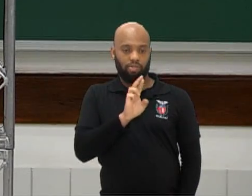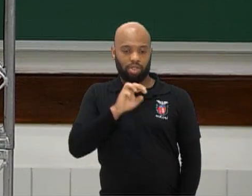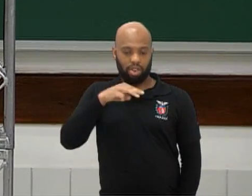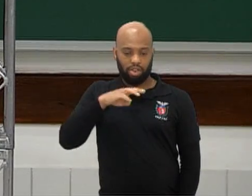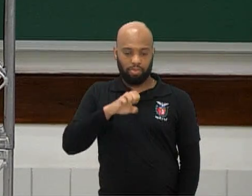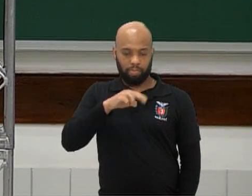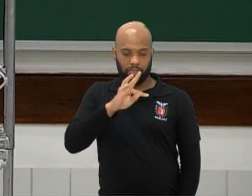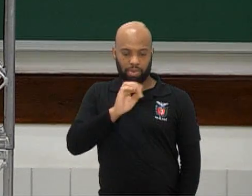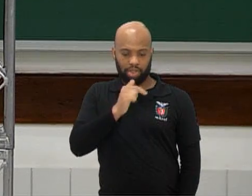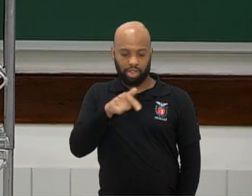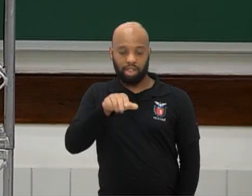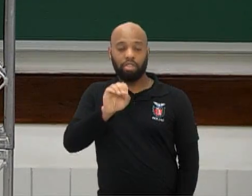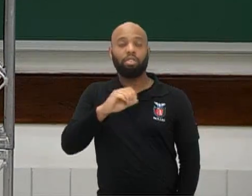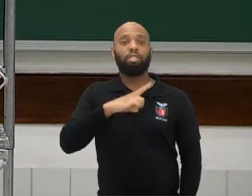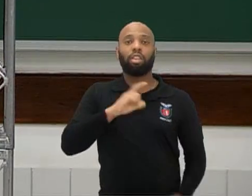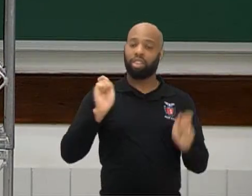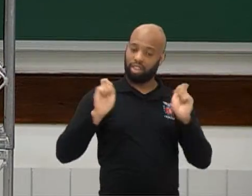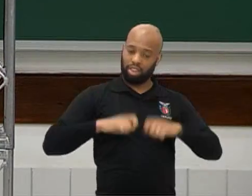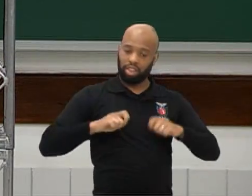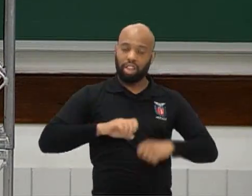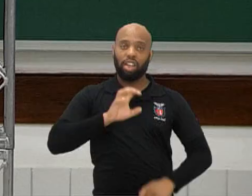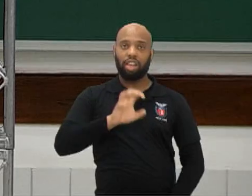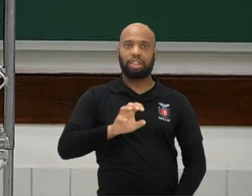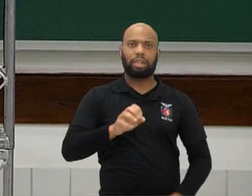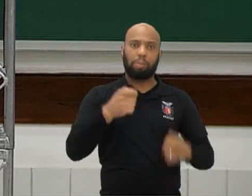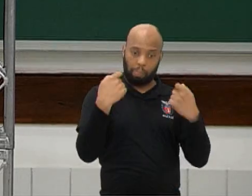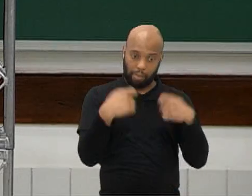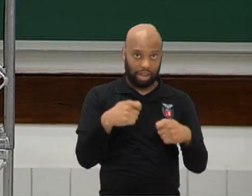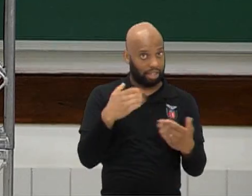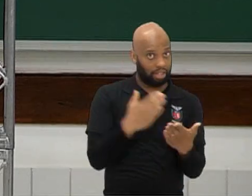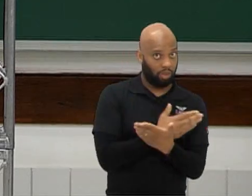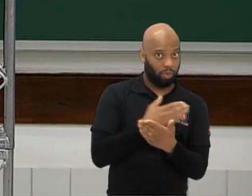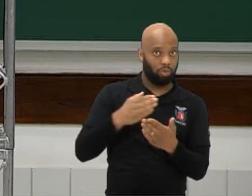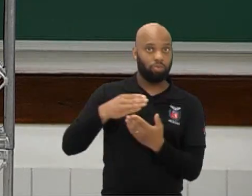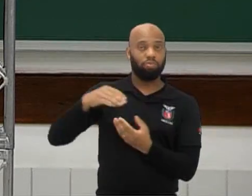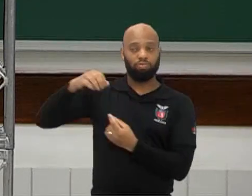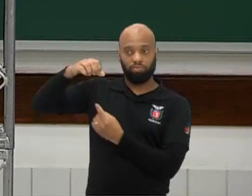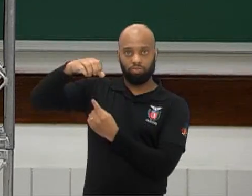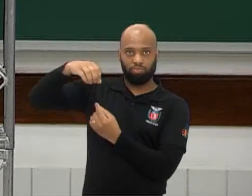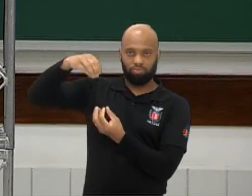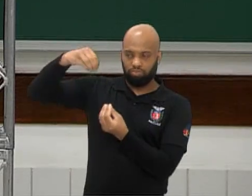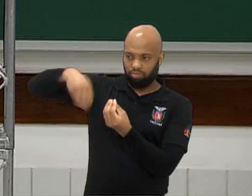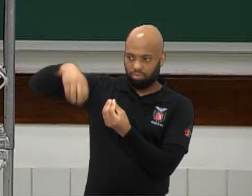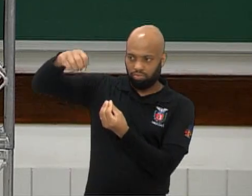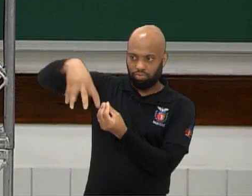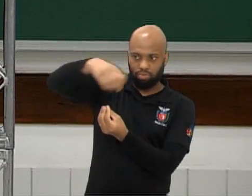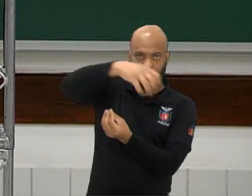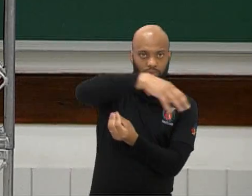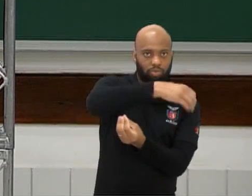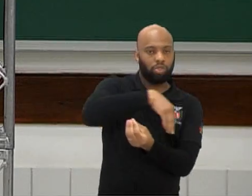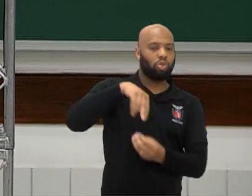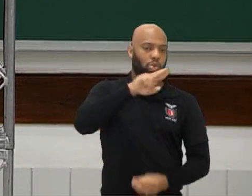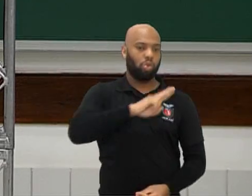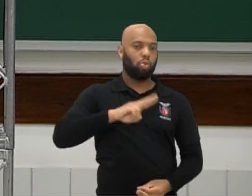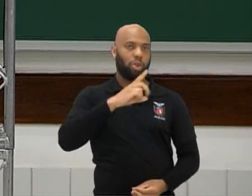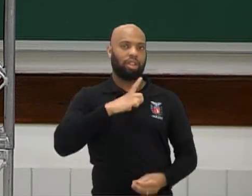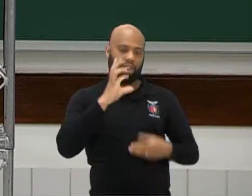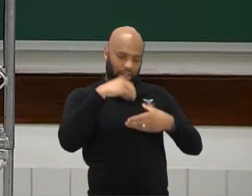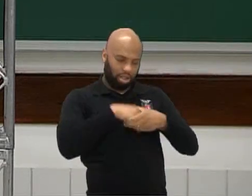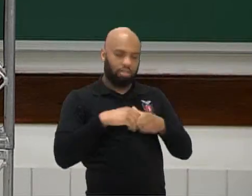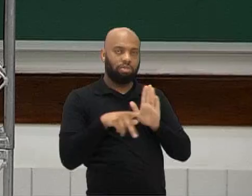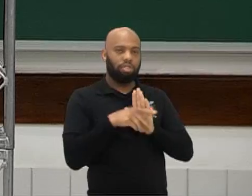essa capacidade. Eles podem viver em ambientes sem oxigênio, ou muito pobres em oxigênio, e utilizar o açúcar disponível